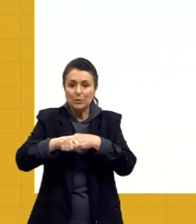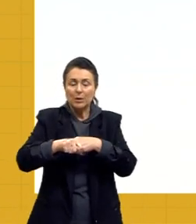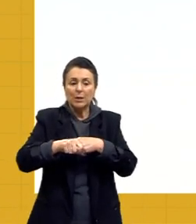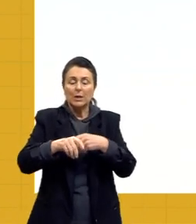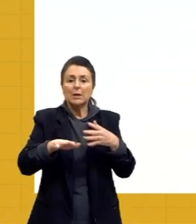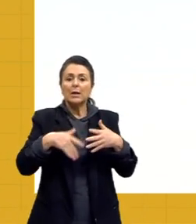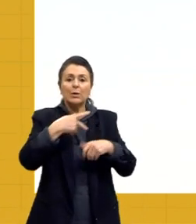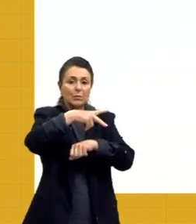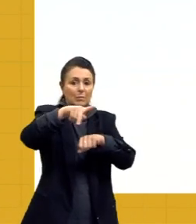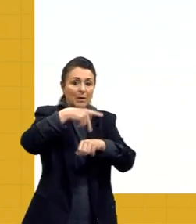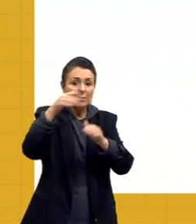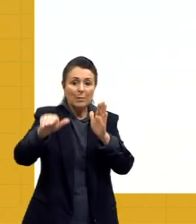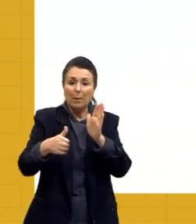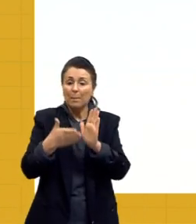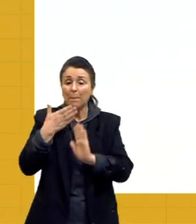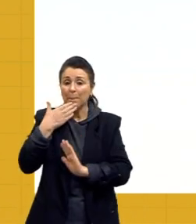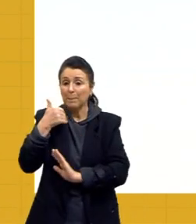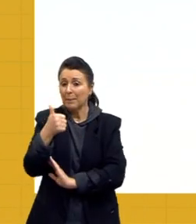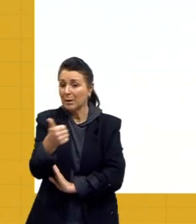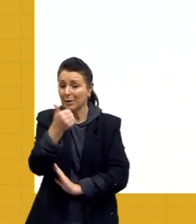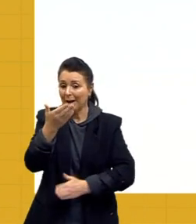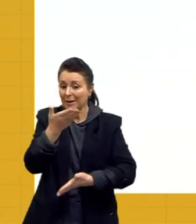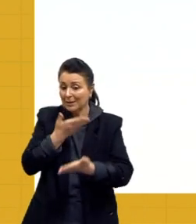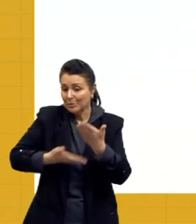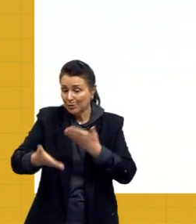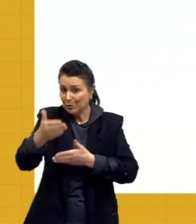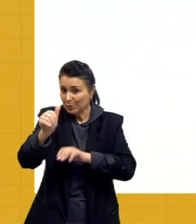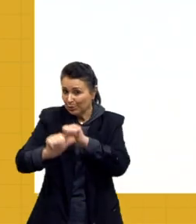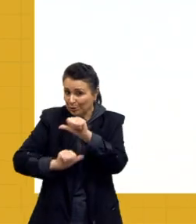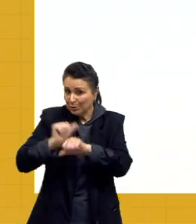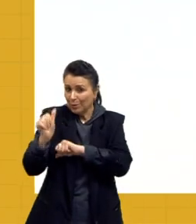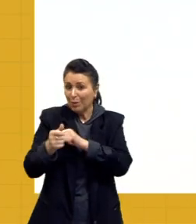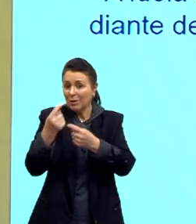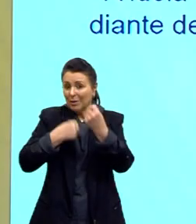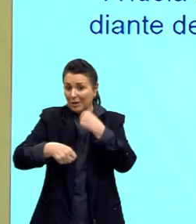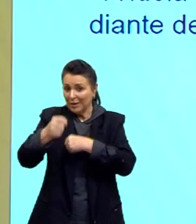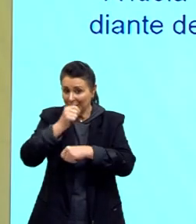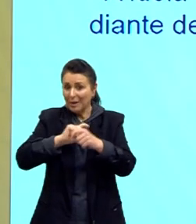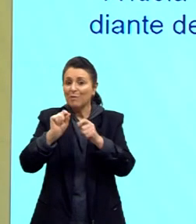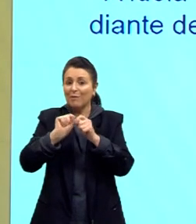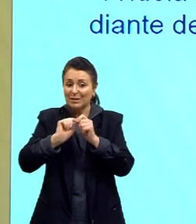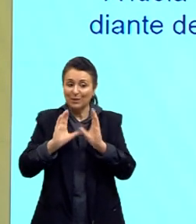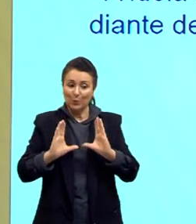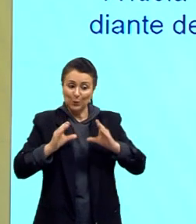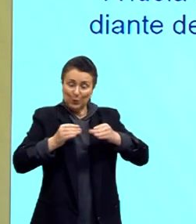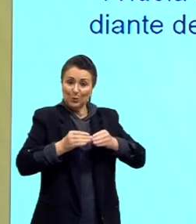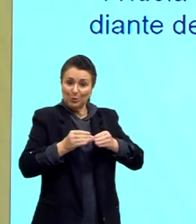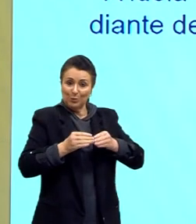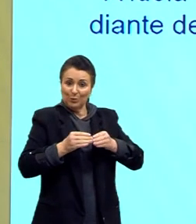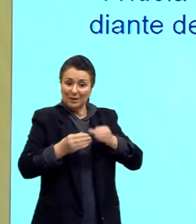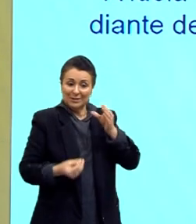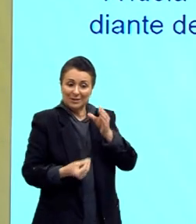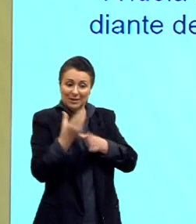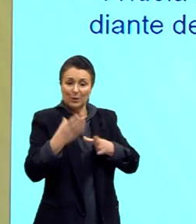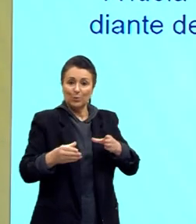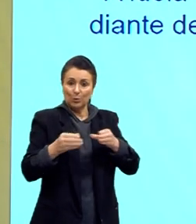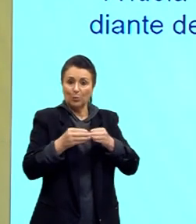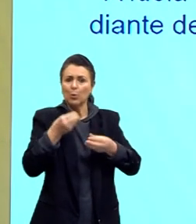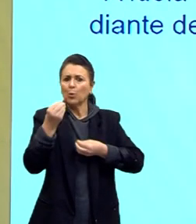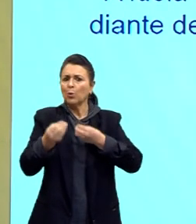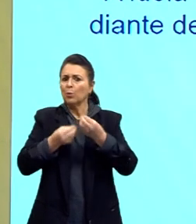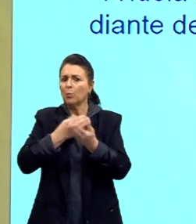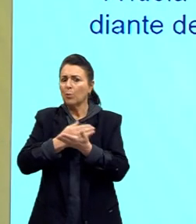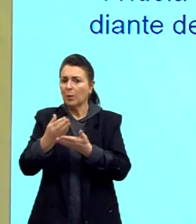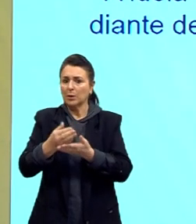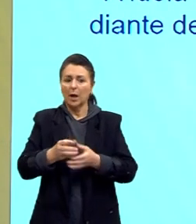uns países para melhorar a sua troca Econômica acabam formando esses essa esses blocos econômicos né como é que forma esses blocos econômicos né